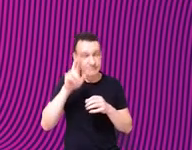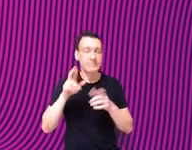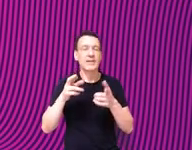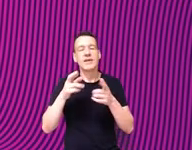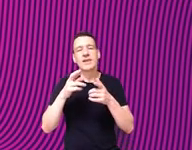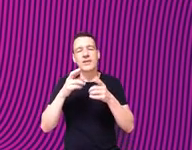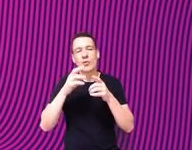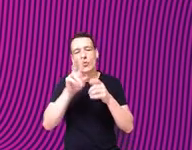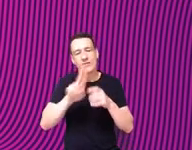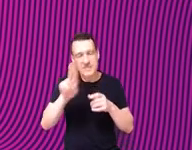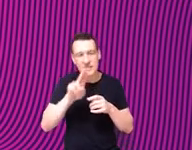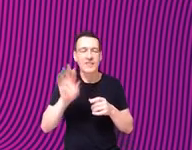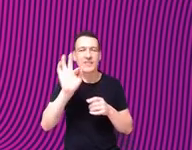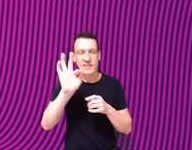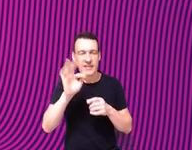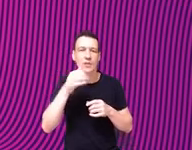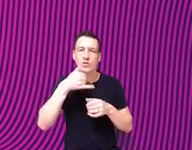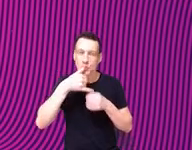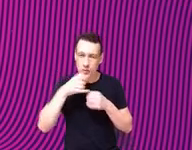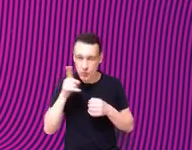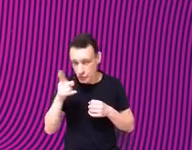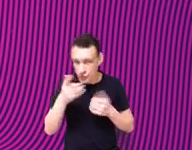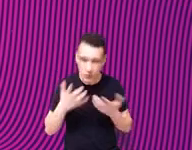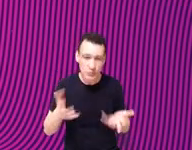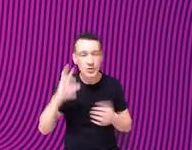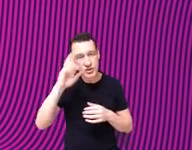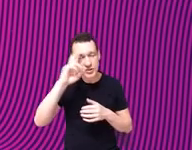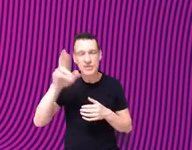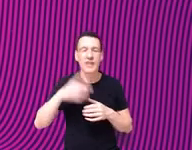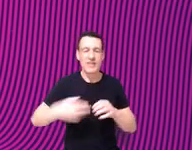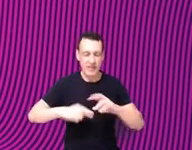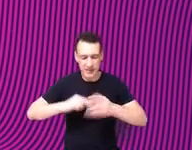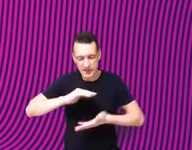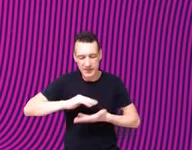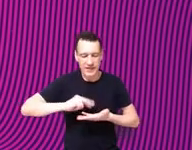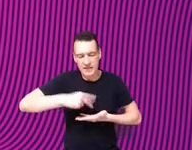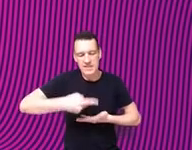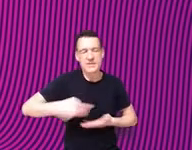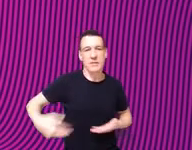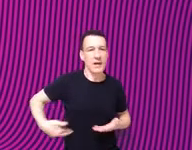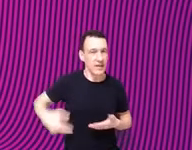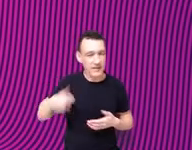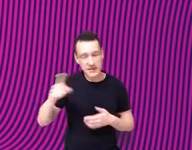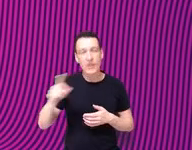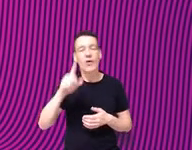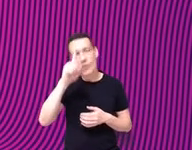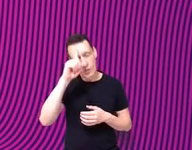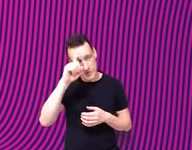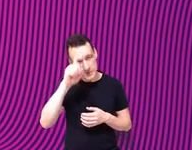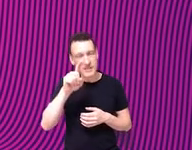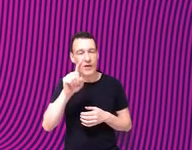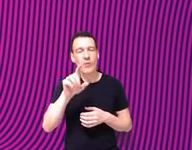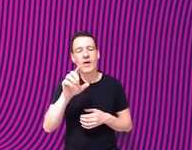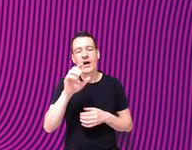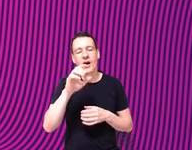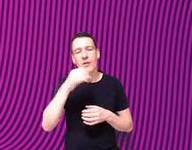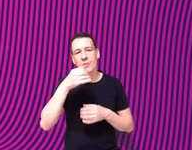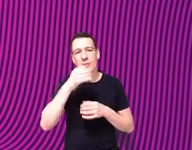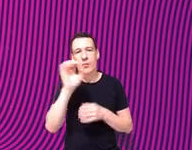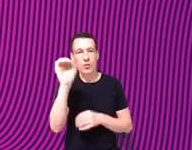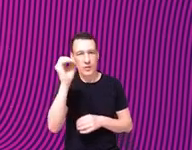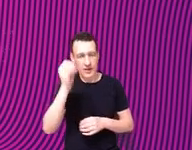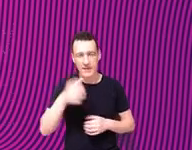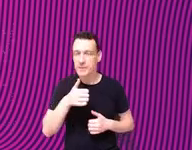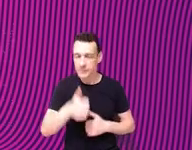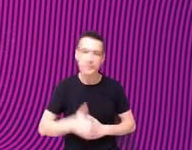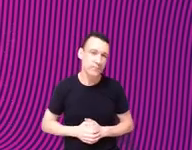Sul, chefe do Serviço de Transplante da Unidade de Transplante Renal do Hospital das Clínicas de Porto Alegre. Manfro, muito